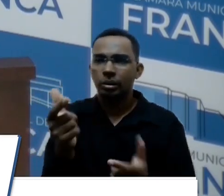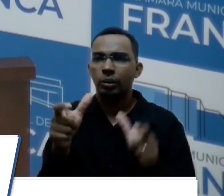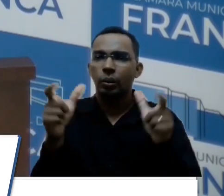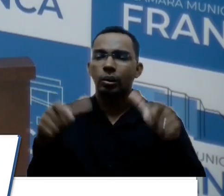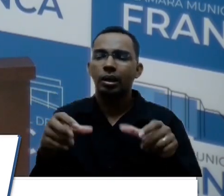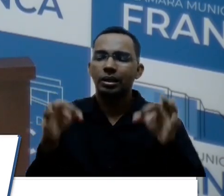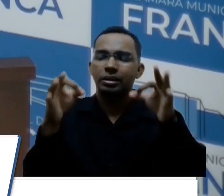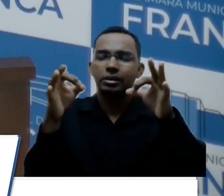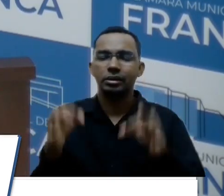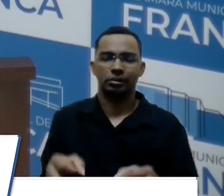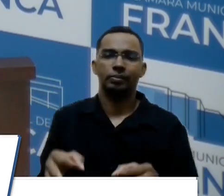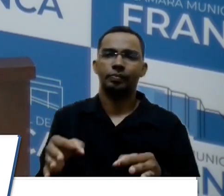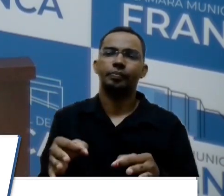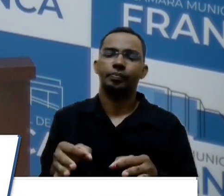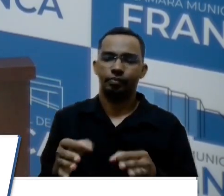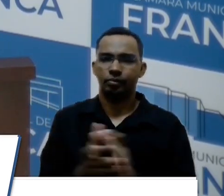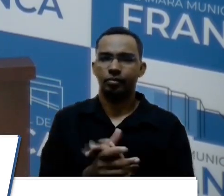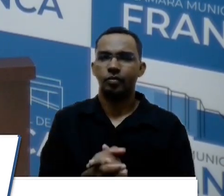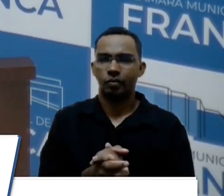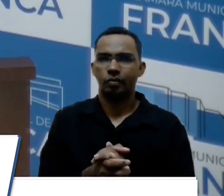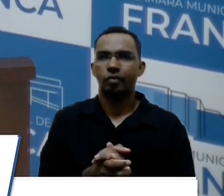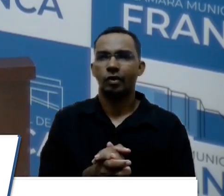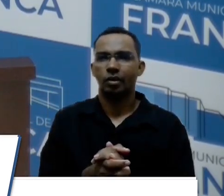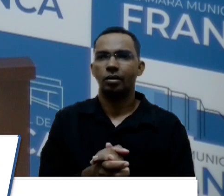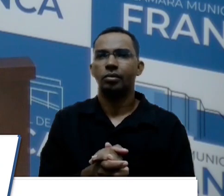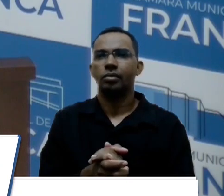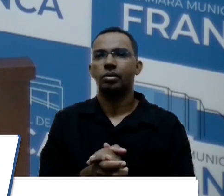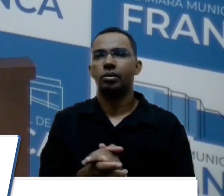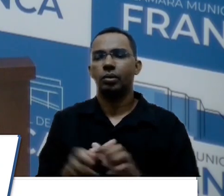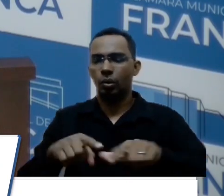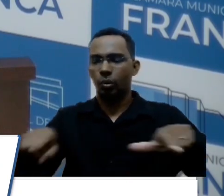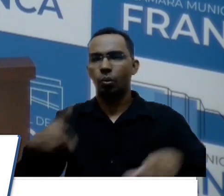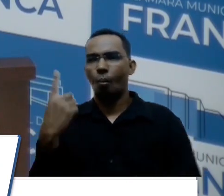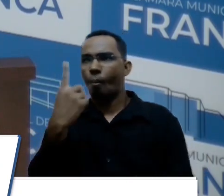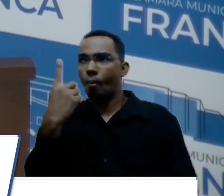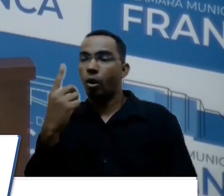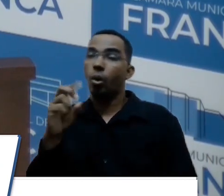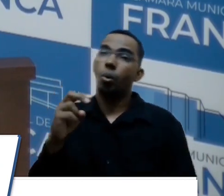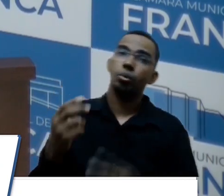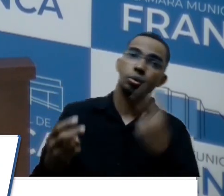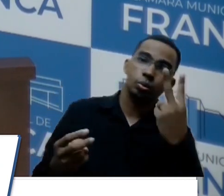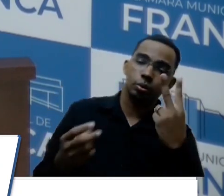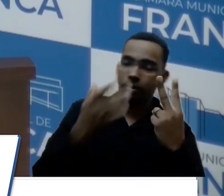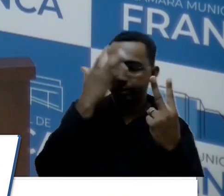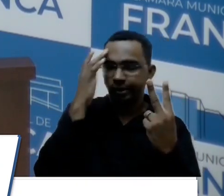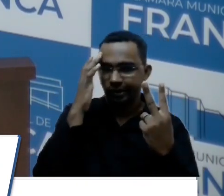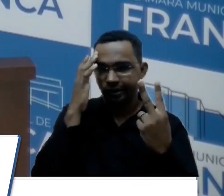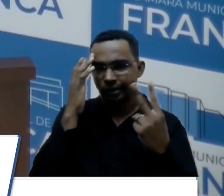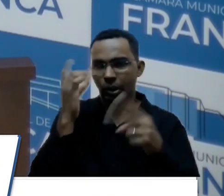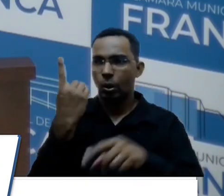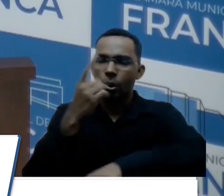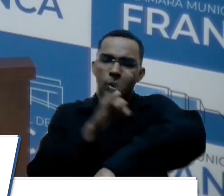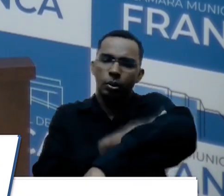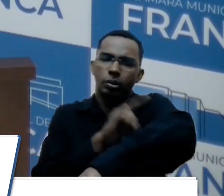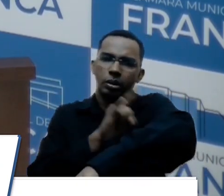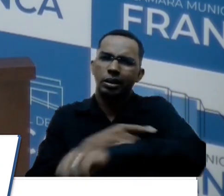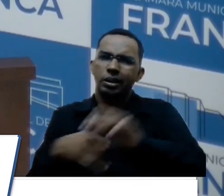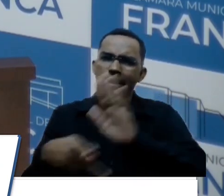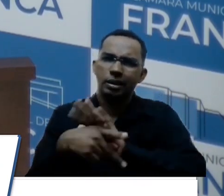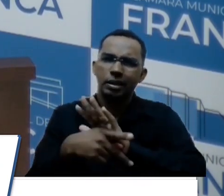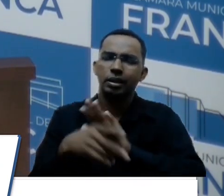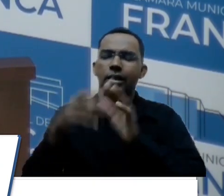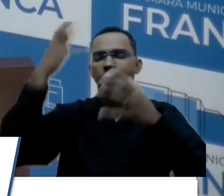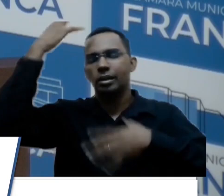adequado, um quarto individualizado, ou para duas pessoas, com banheiro próprio, para o cara tomar um